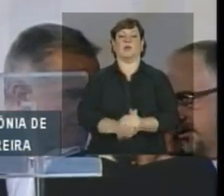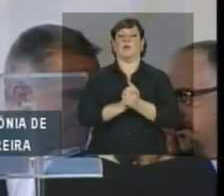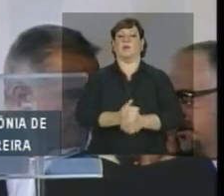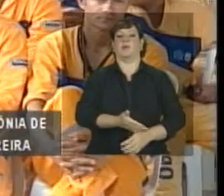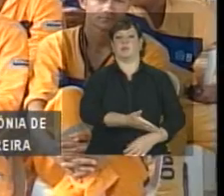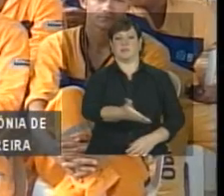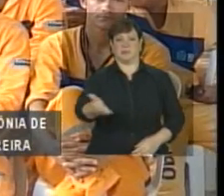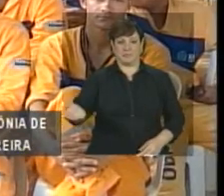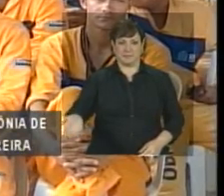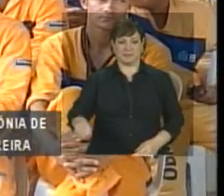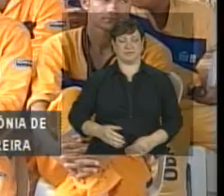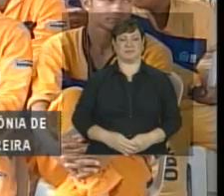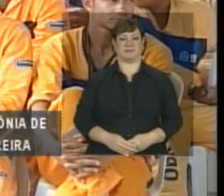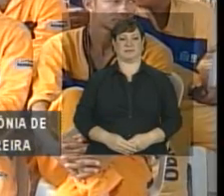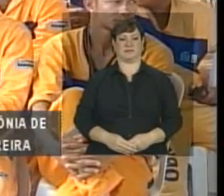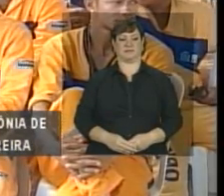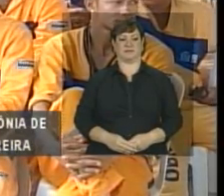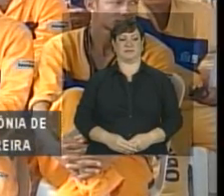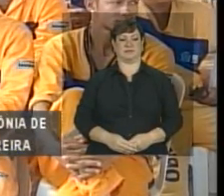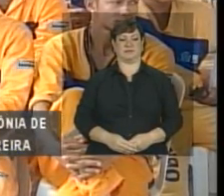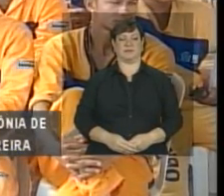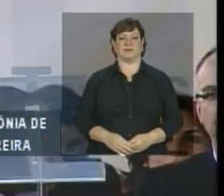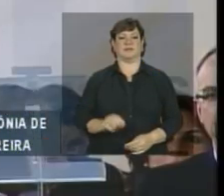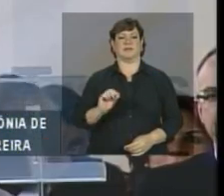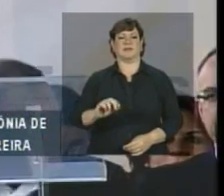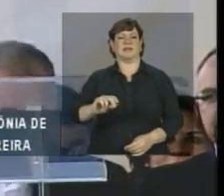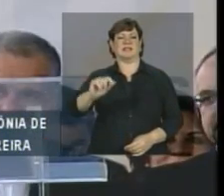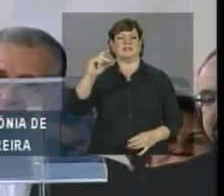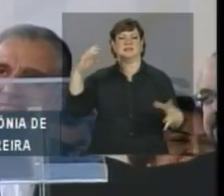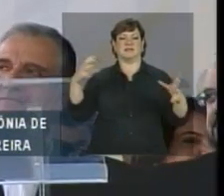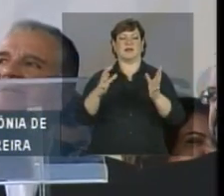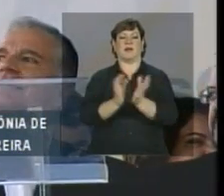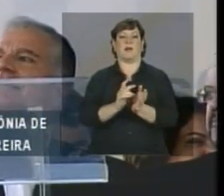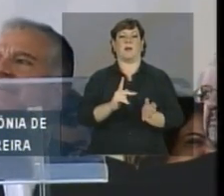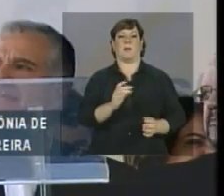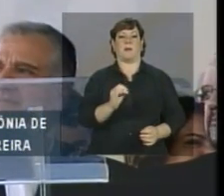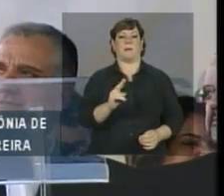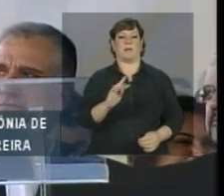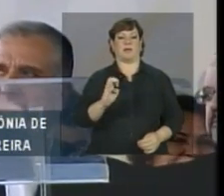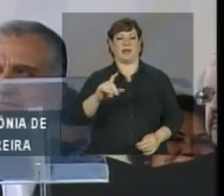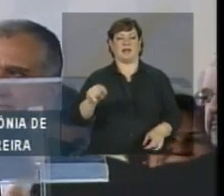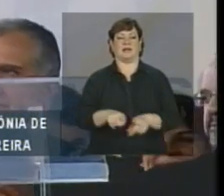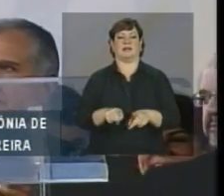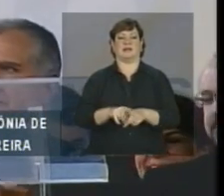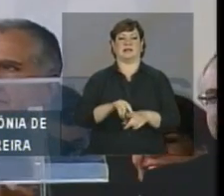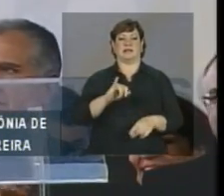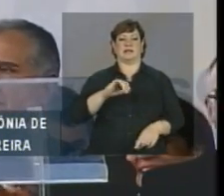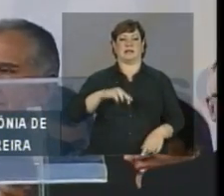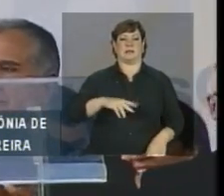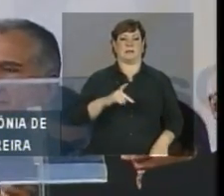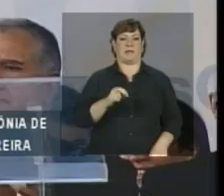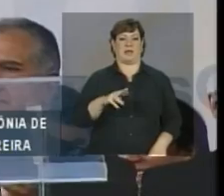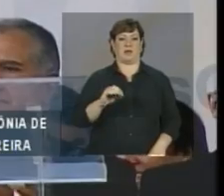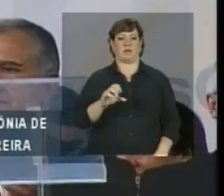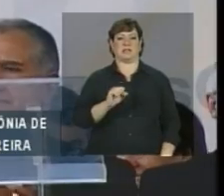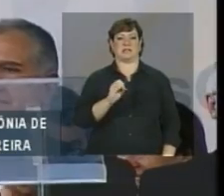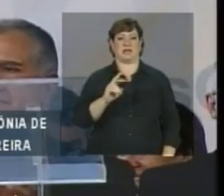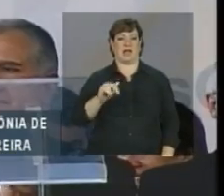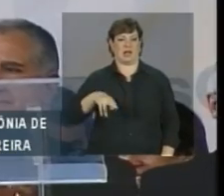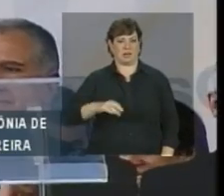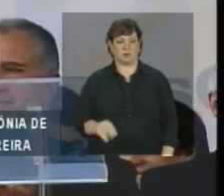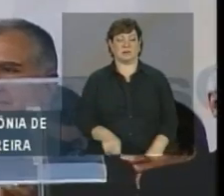cumprimentar a velha guarda da Portela, né, o Império Serrano, a